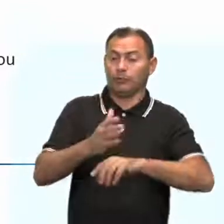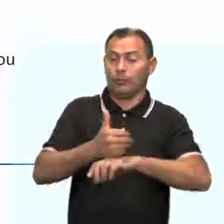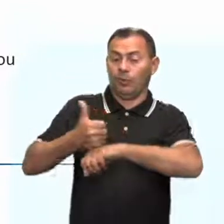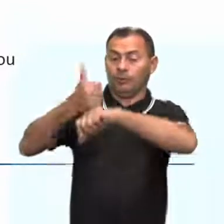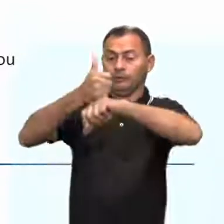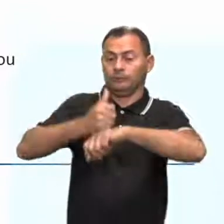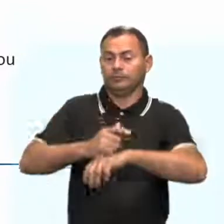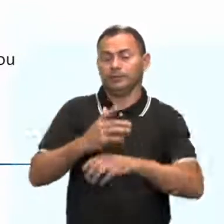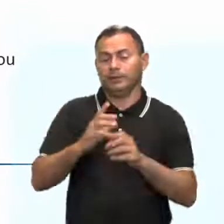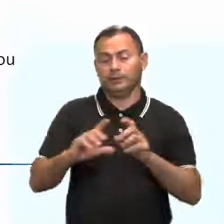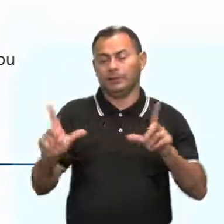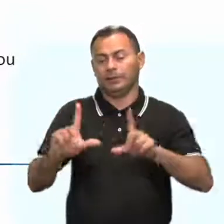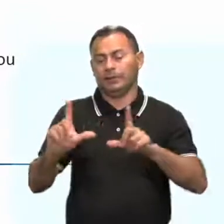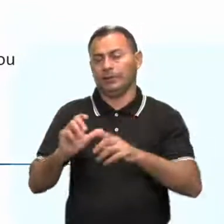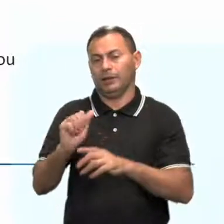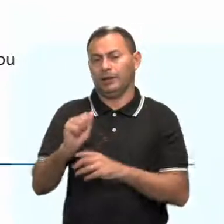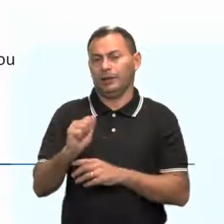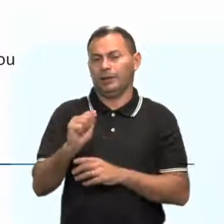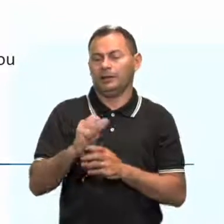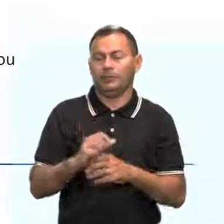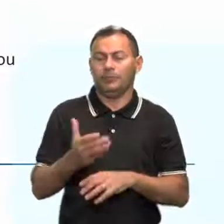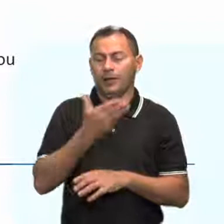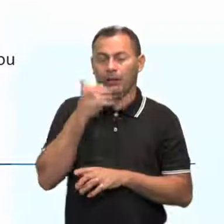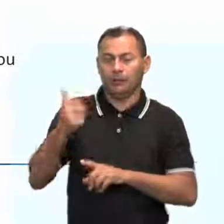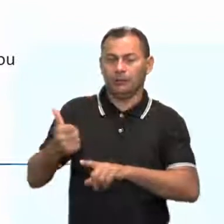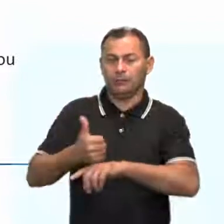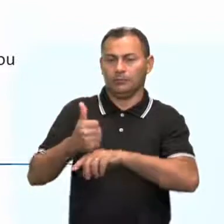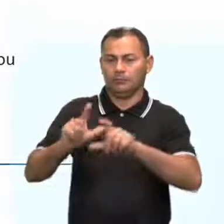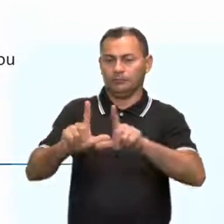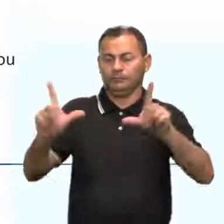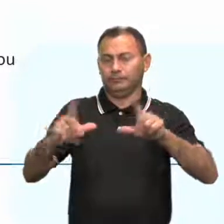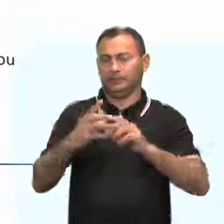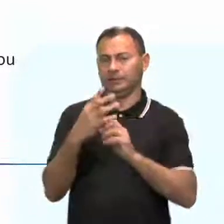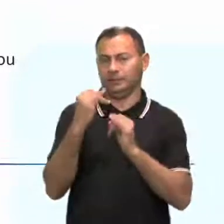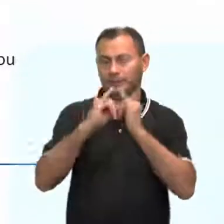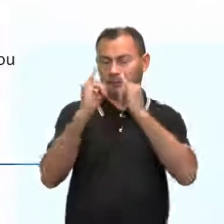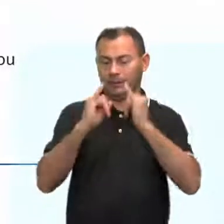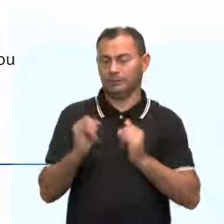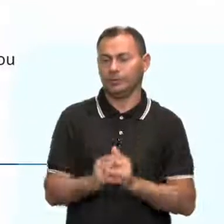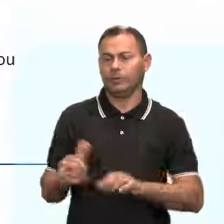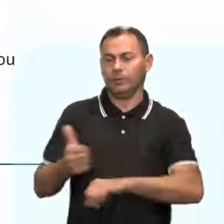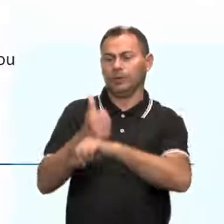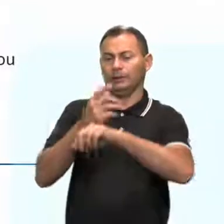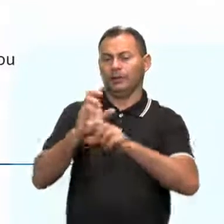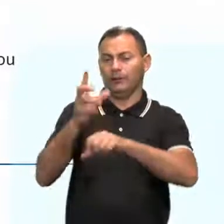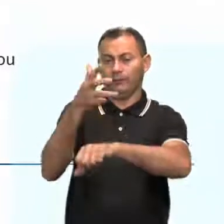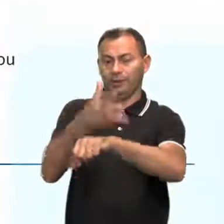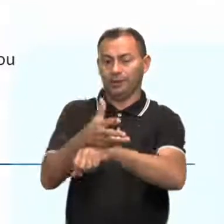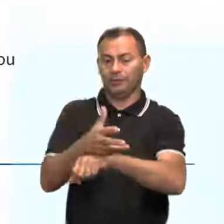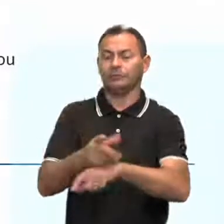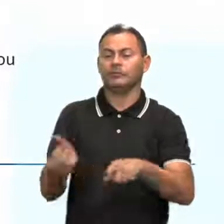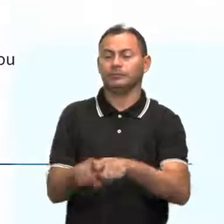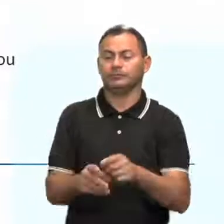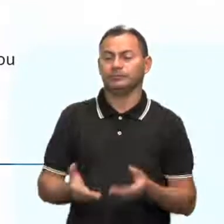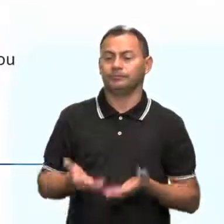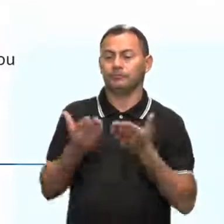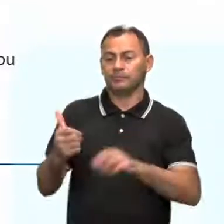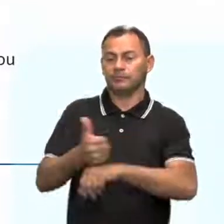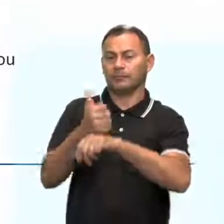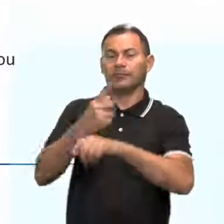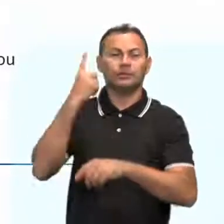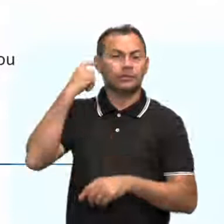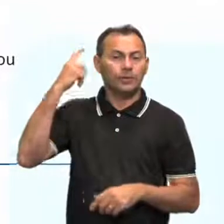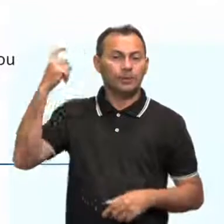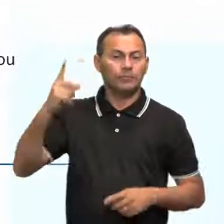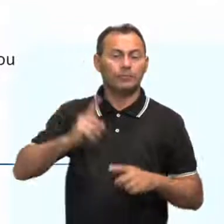que tem aparelho de televisão com maior qualidade. Não só a qualidade de vídeo, ela também oferece uma qualidade de